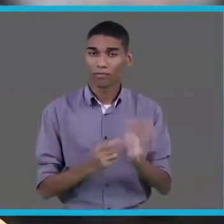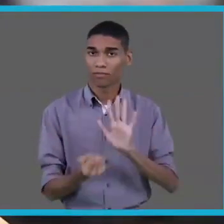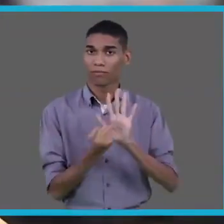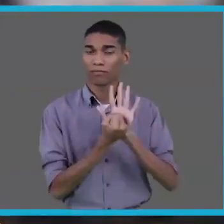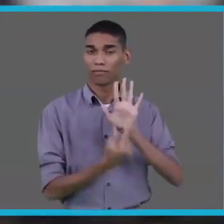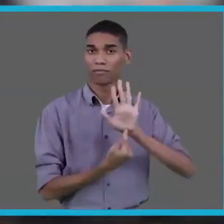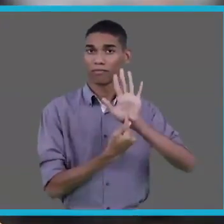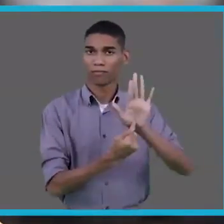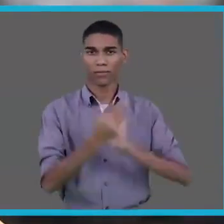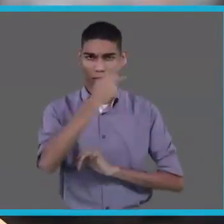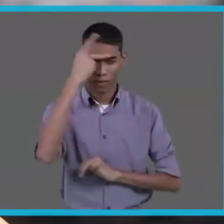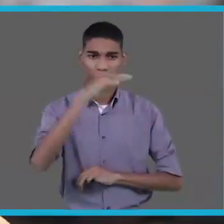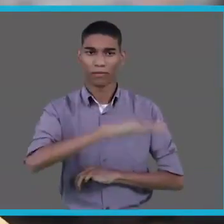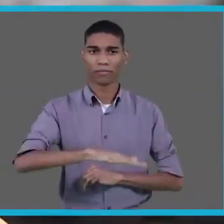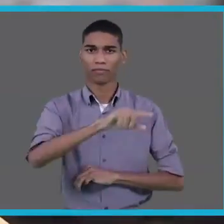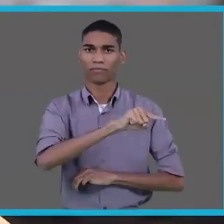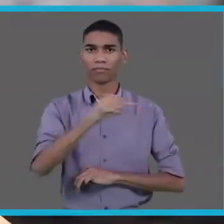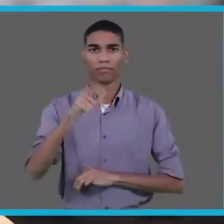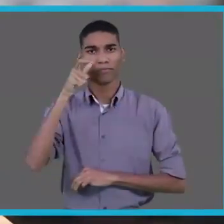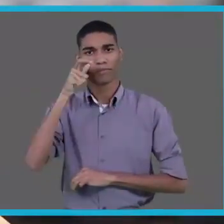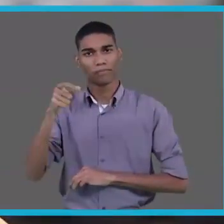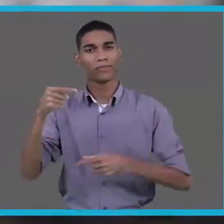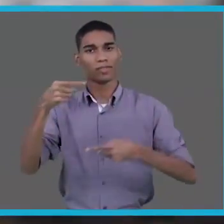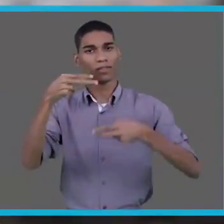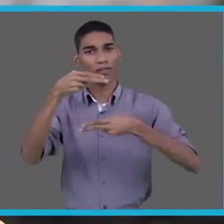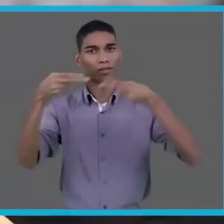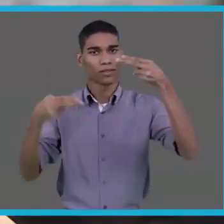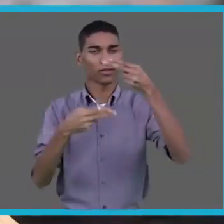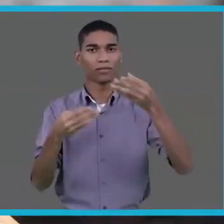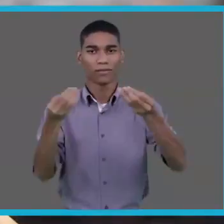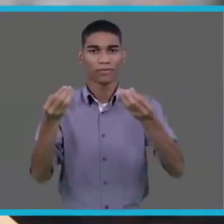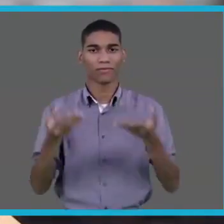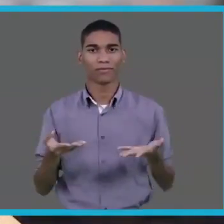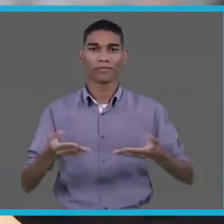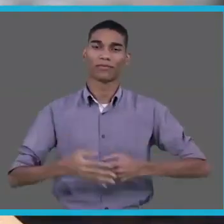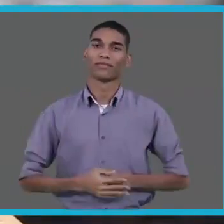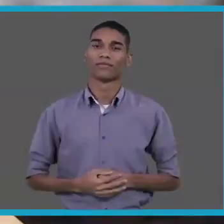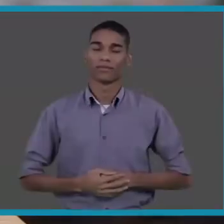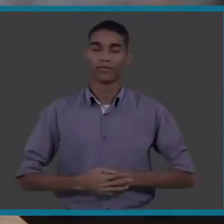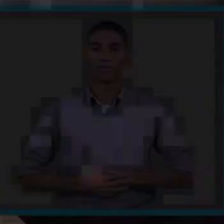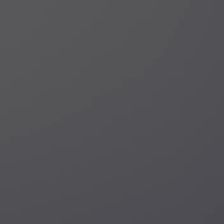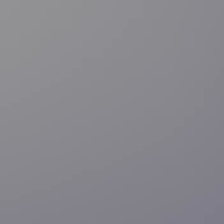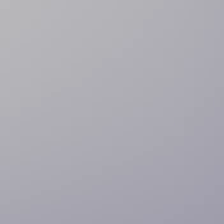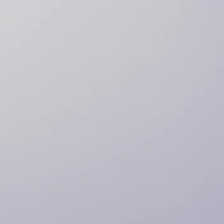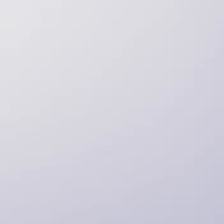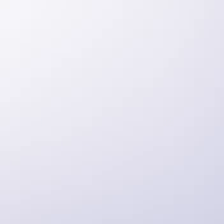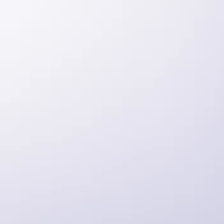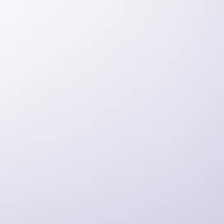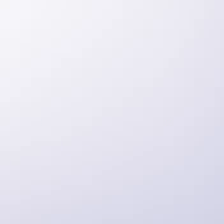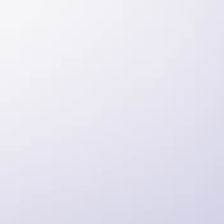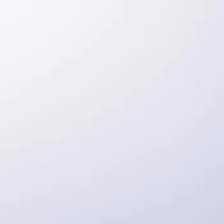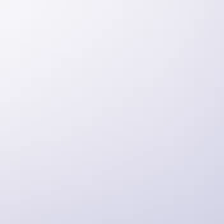marca, para estar mostrando para esse público interessado. E o Sebrae está viabilizando isso para a gente.